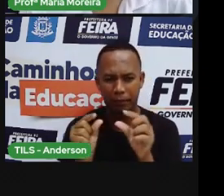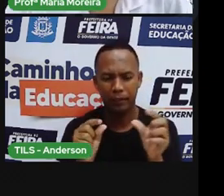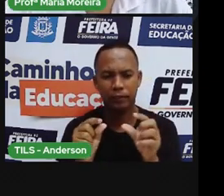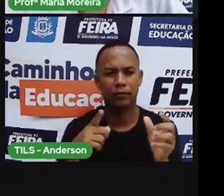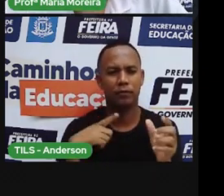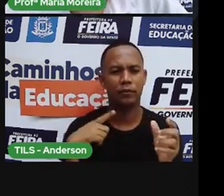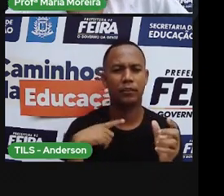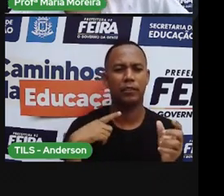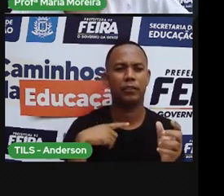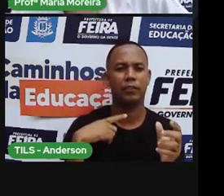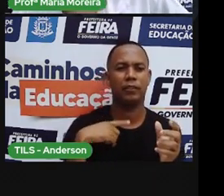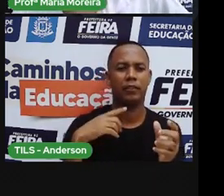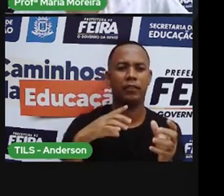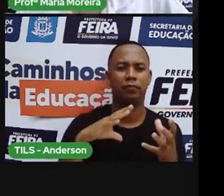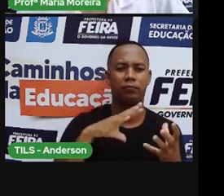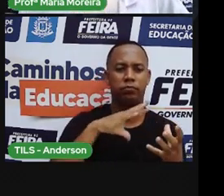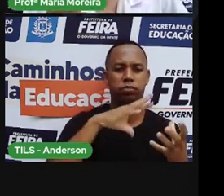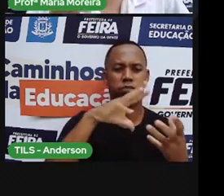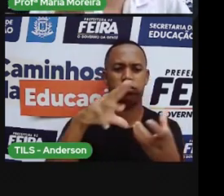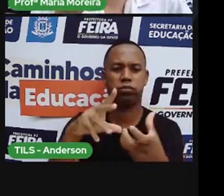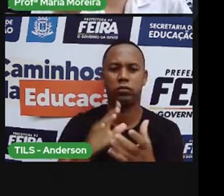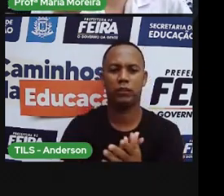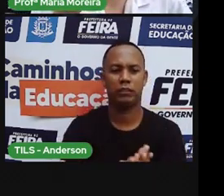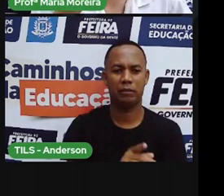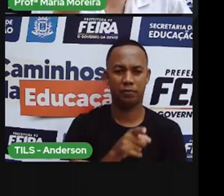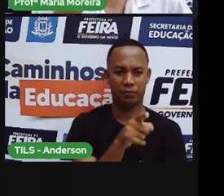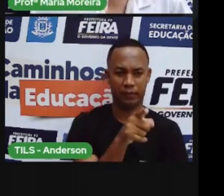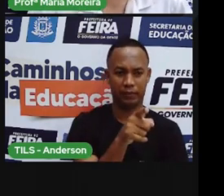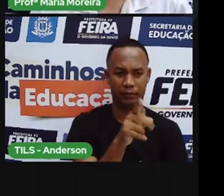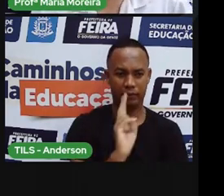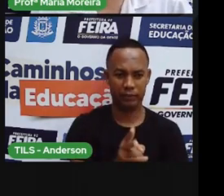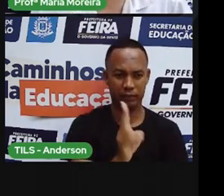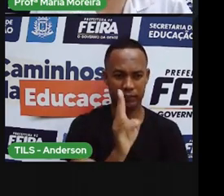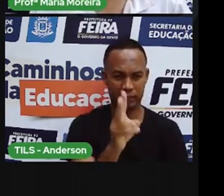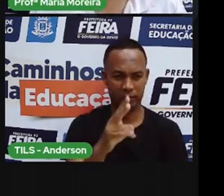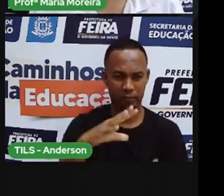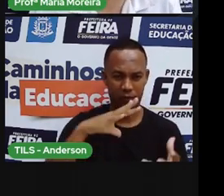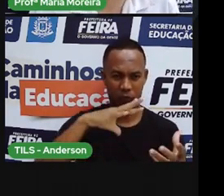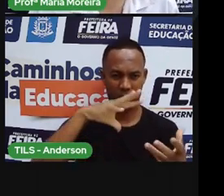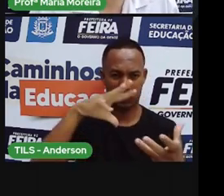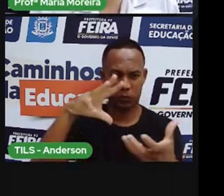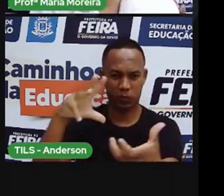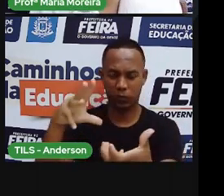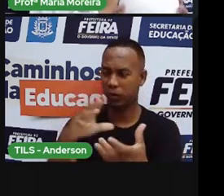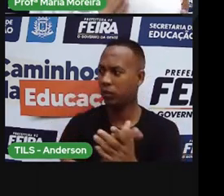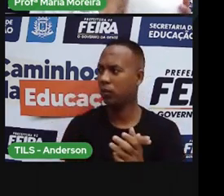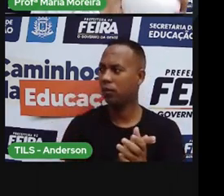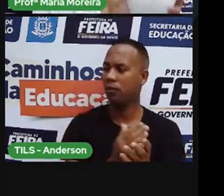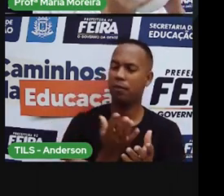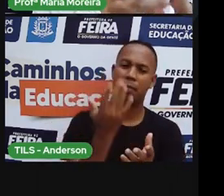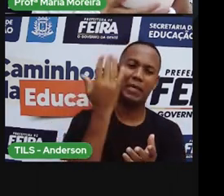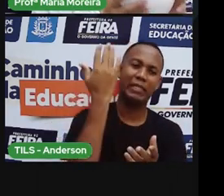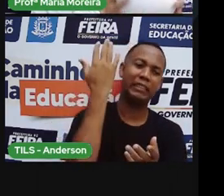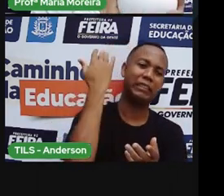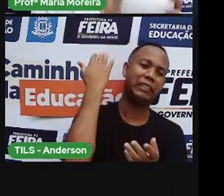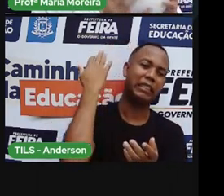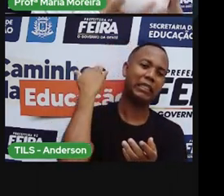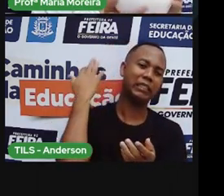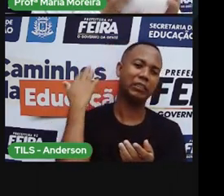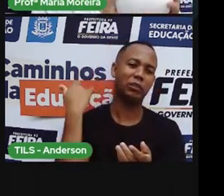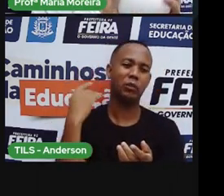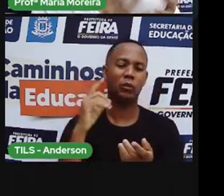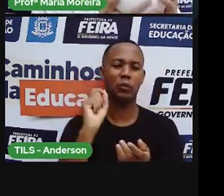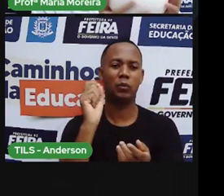Terra. Mas nem sempre a Terra teve esse formato aqui, tá? A Terra, obviamente, com o passar do tempo, ela foi o quê?